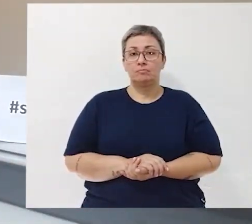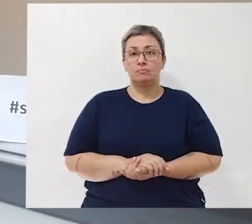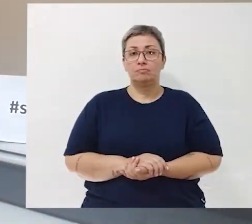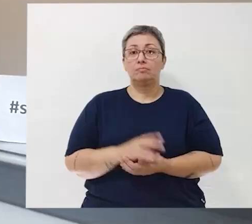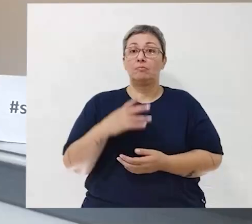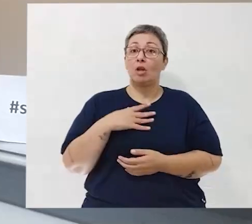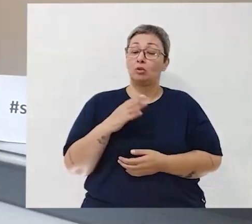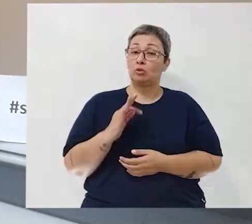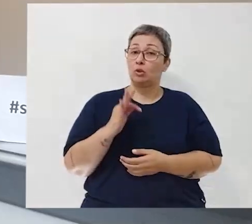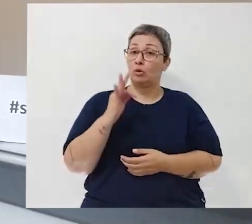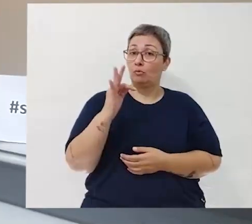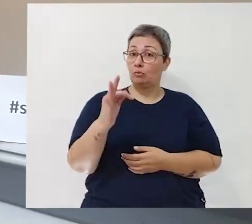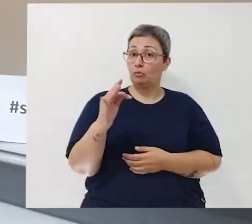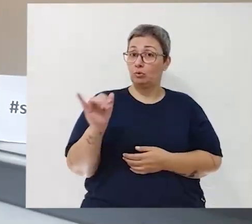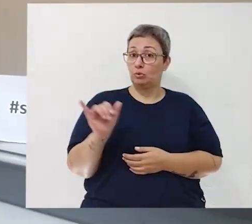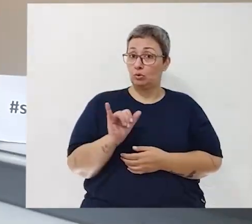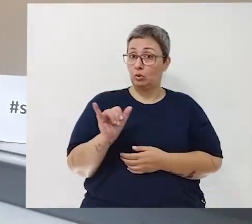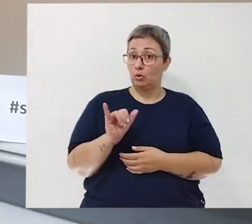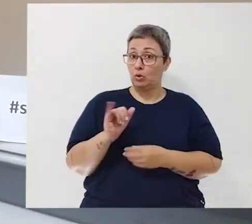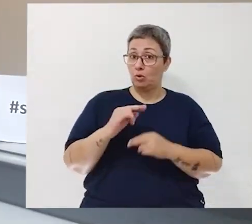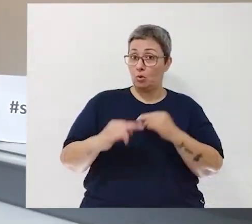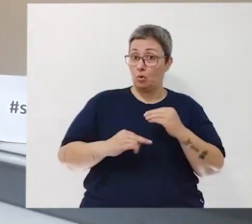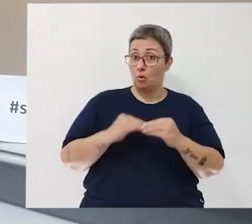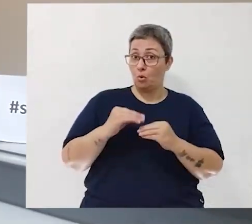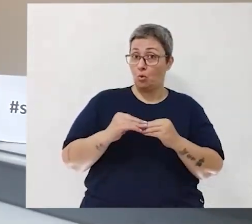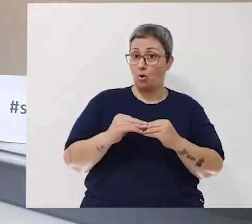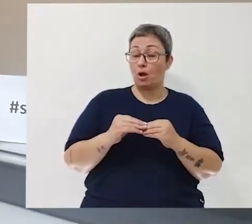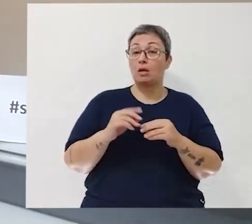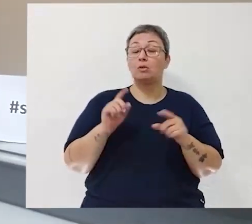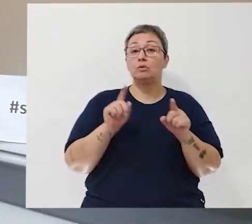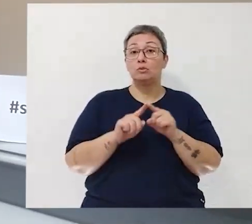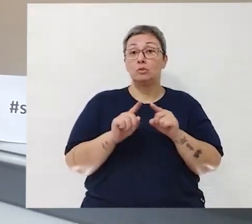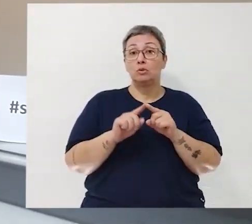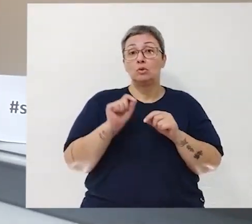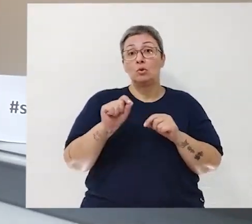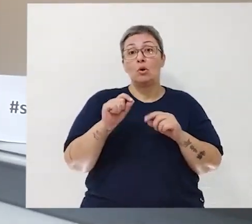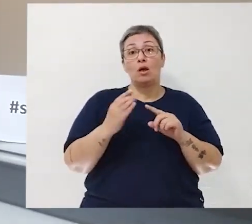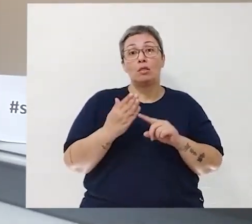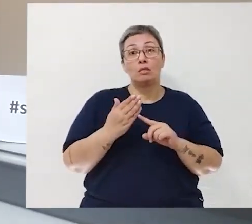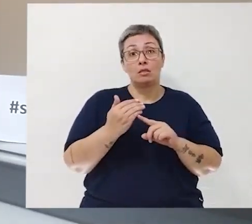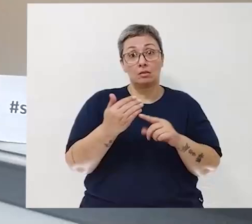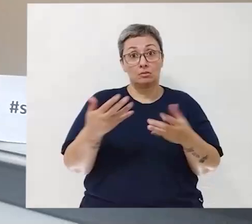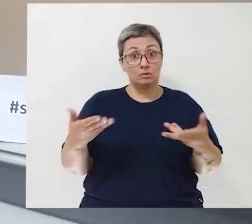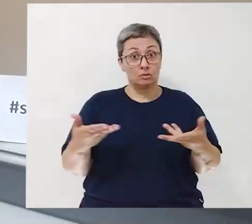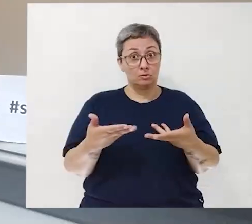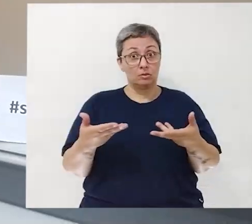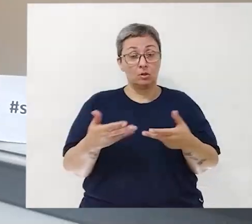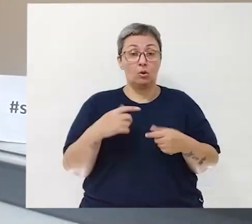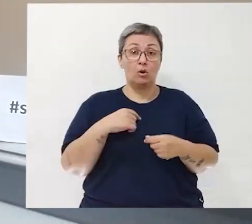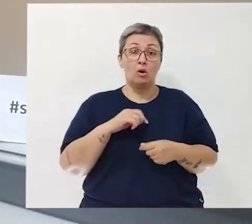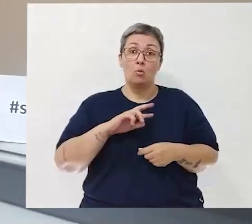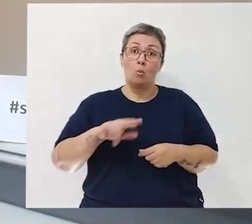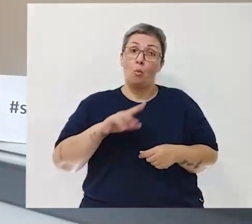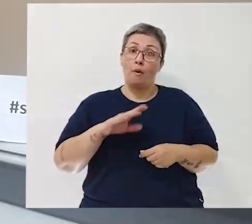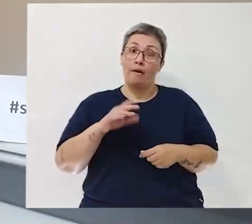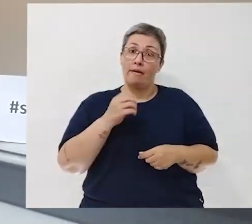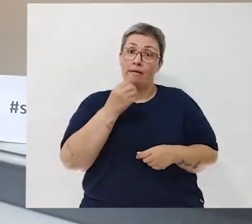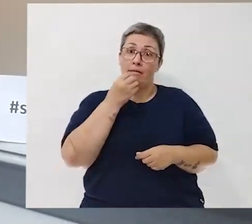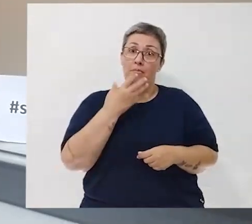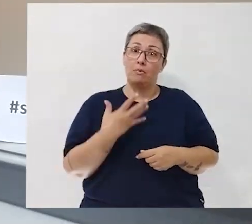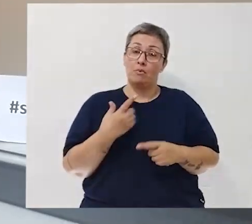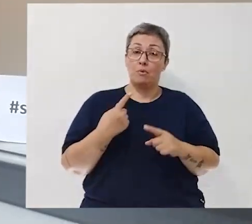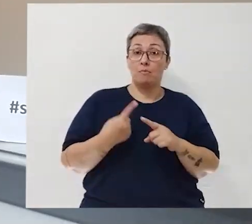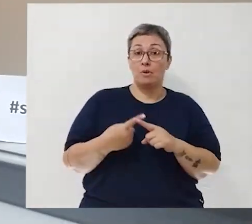O futuro da energia nuclear com a tecnologia atual não é favorável